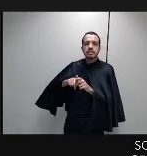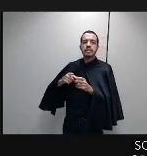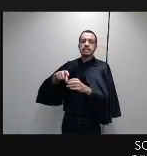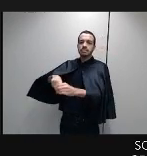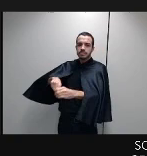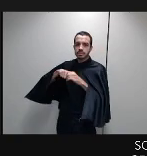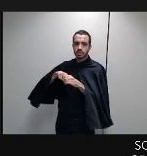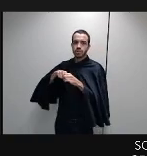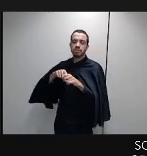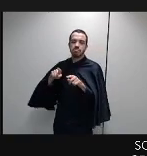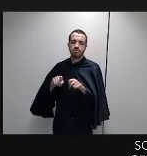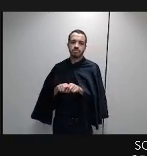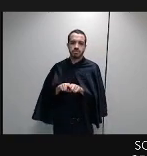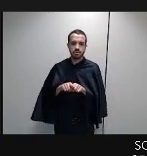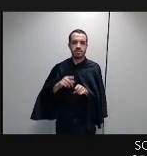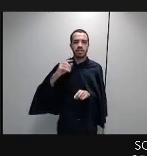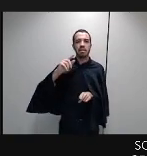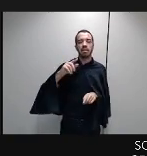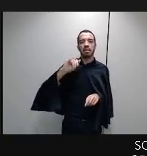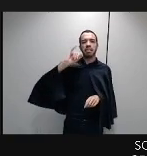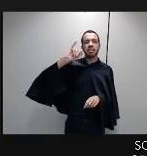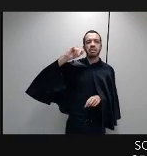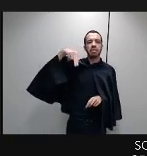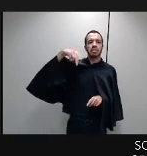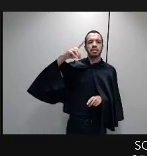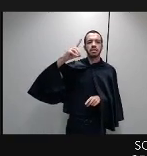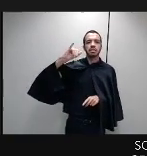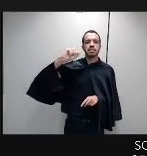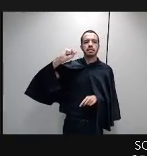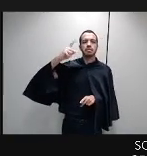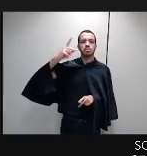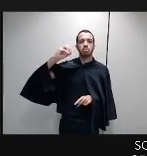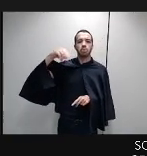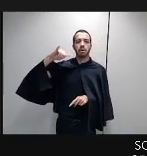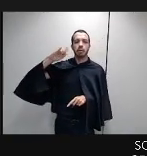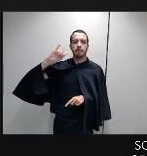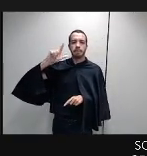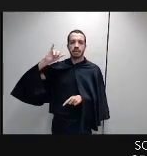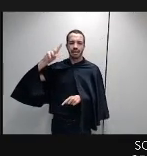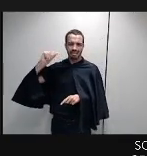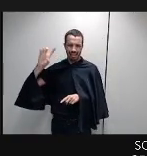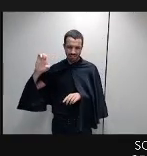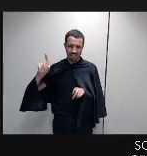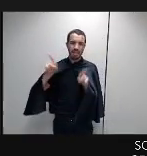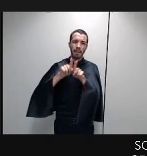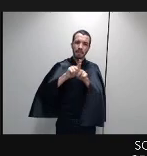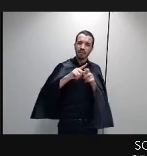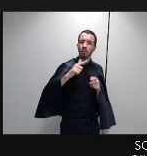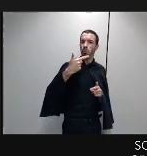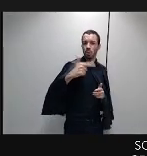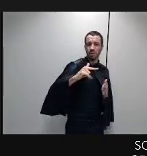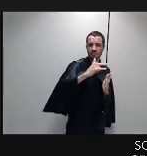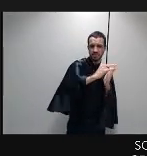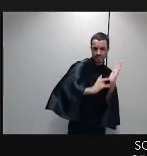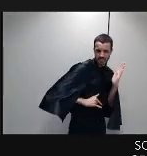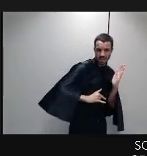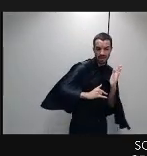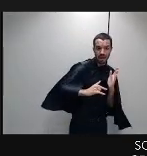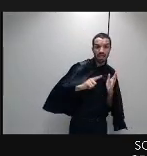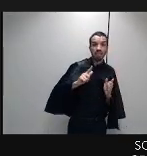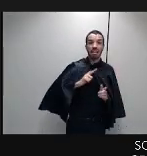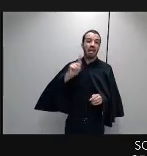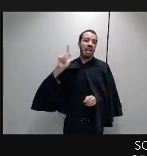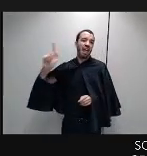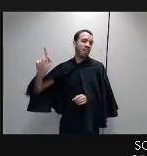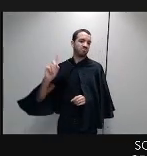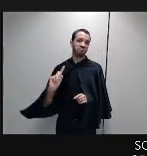de execução fiscal não representa uma garantia para o credor uma